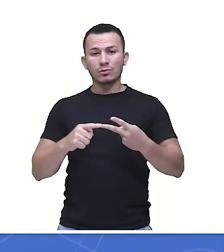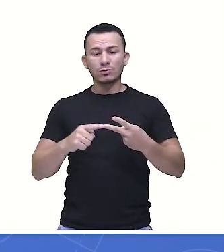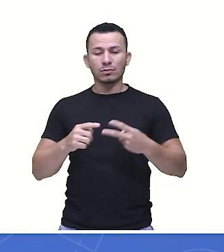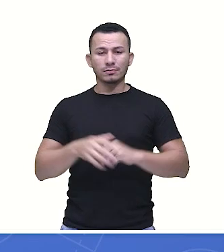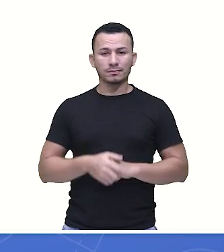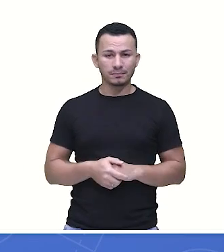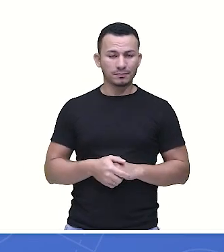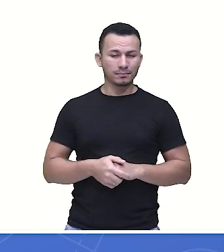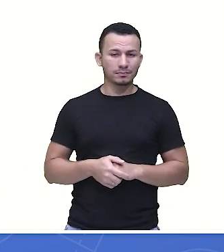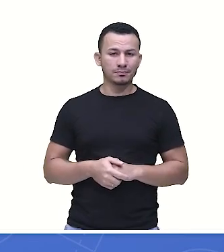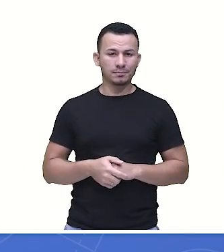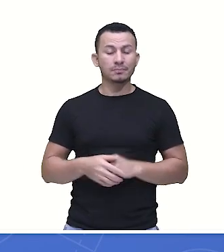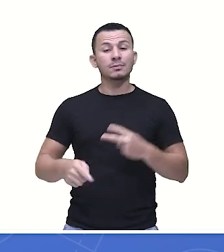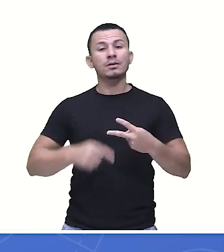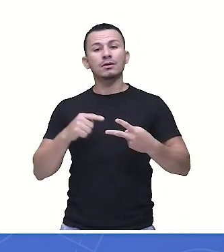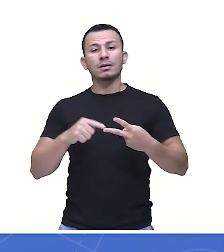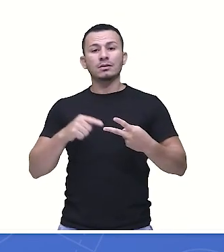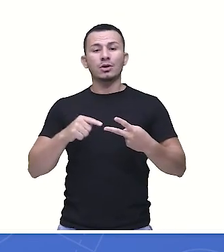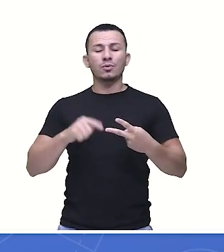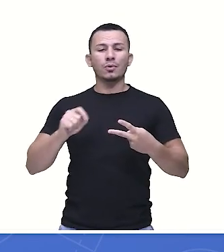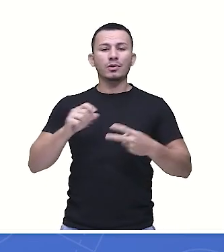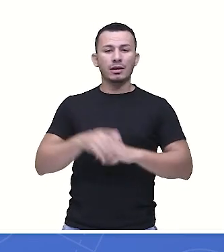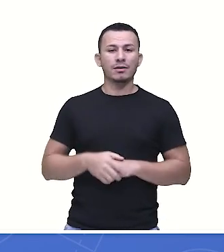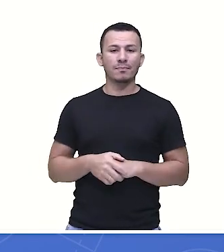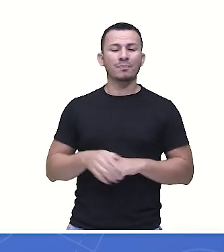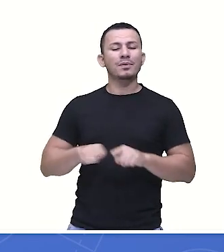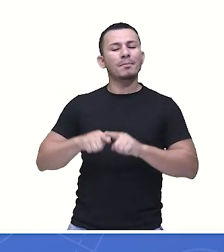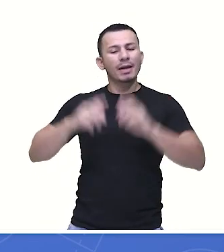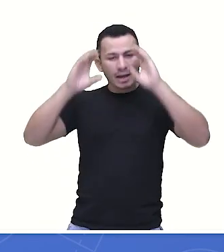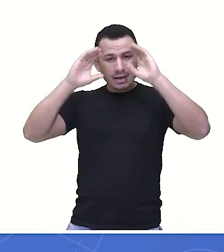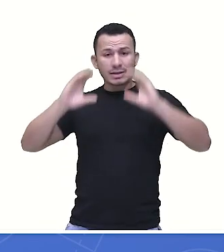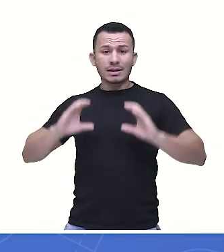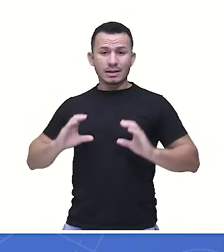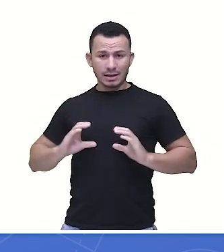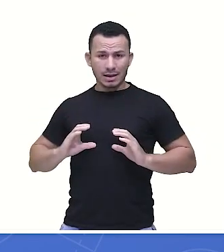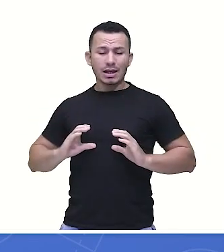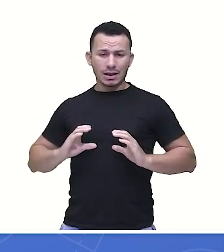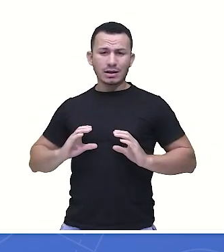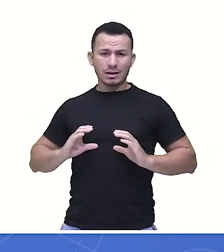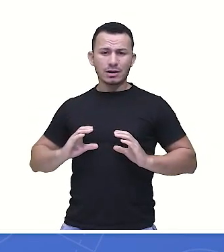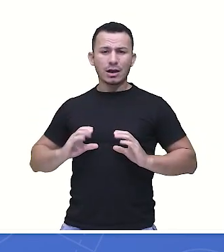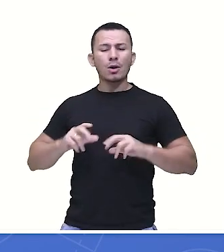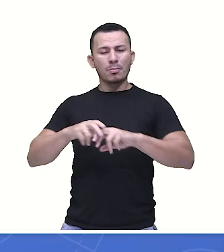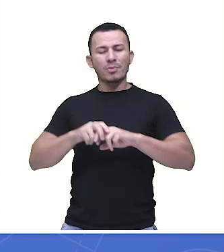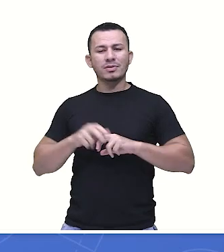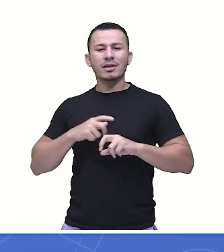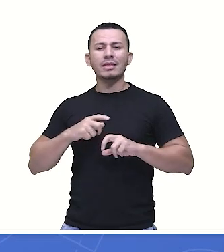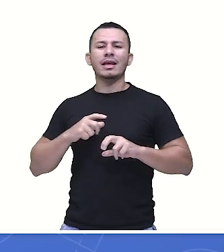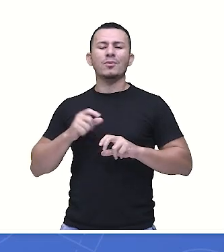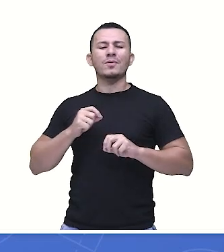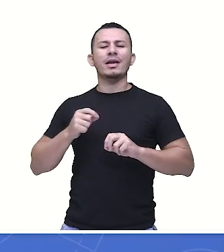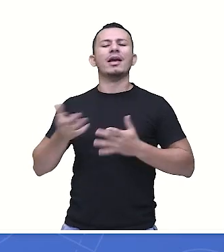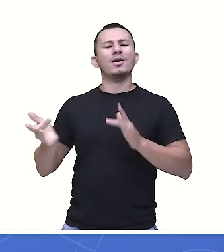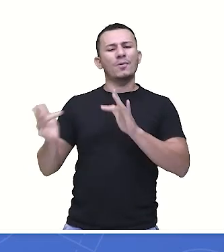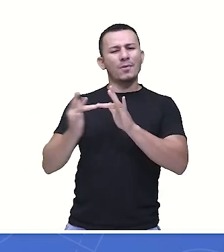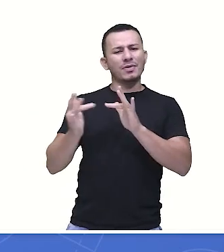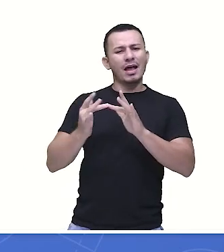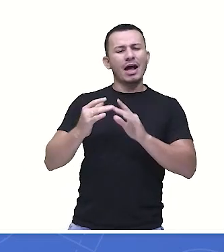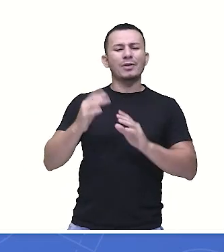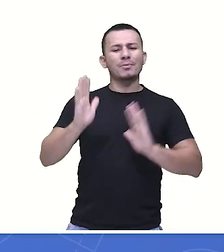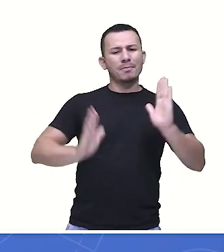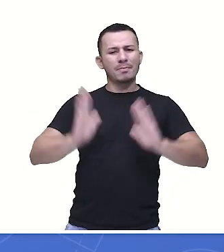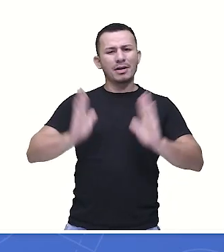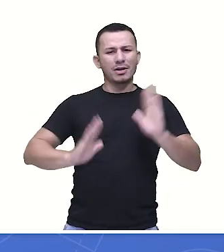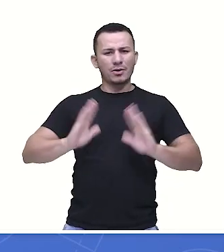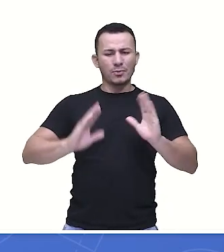o segundo motivo é os ideais de cidadania inspirados pelo iluminismo, eu já falei para vocês. Então vejam lá como se dá